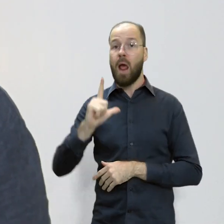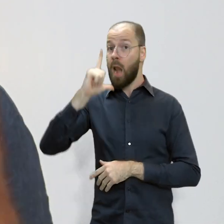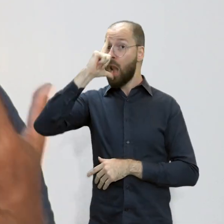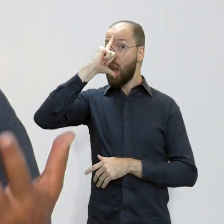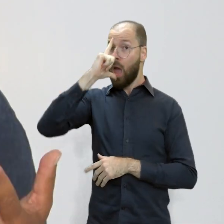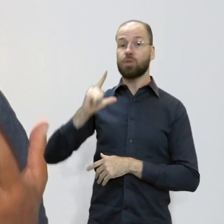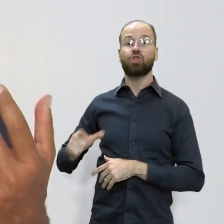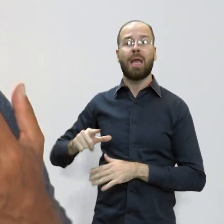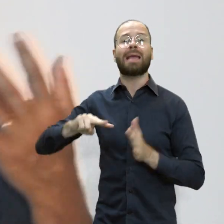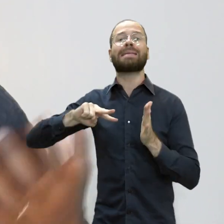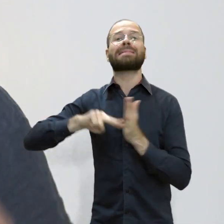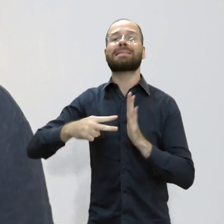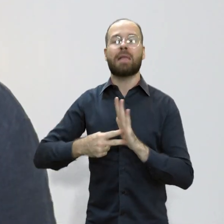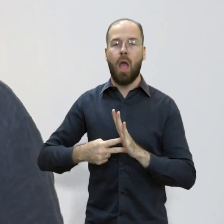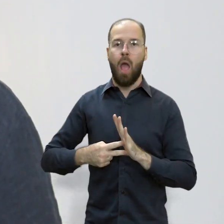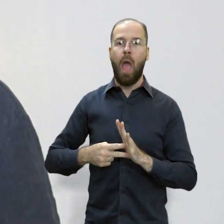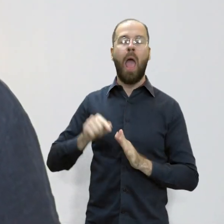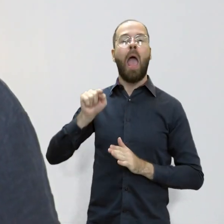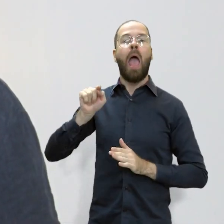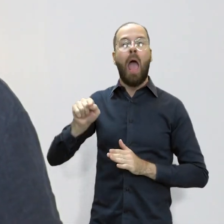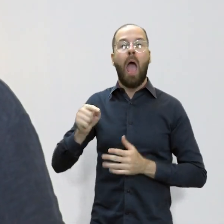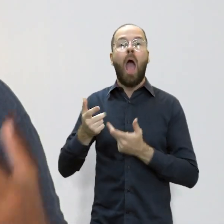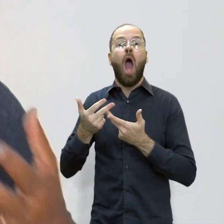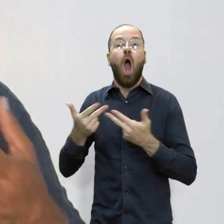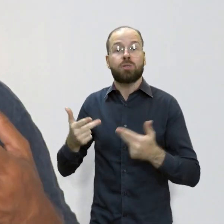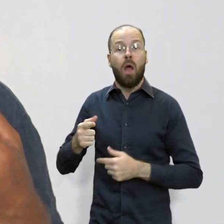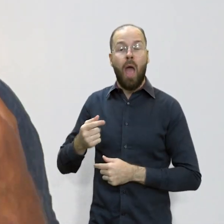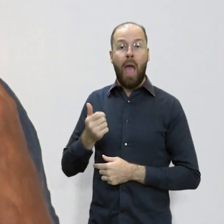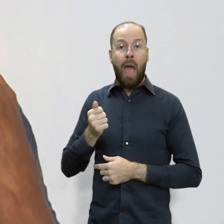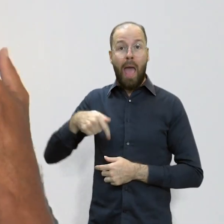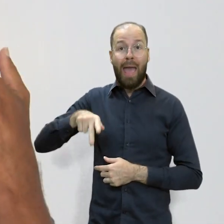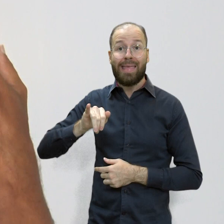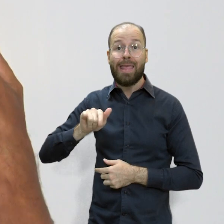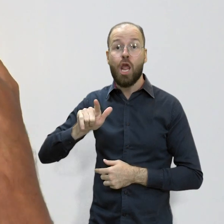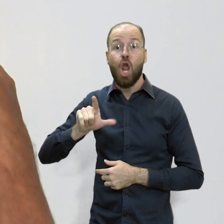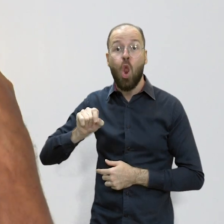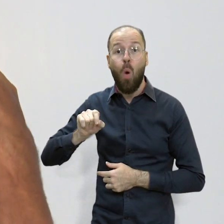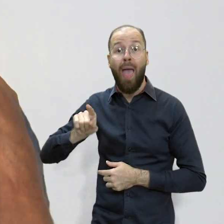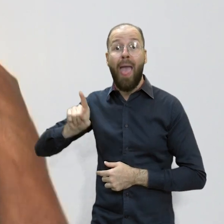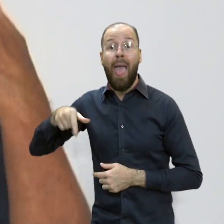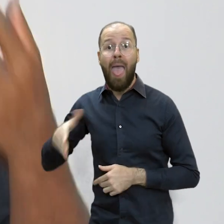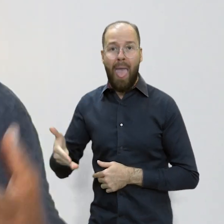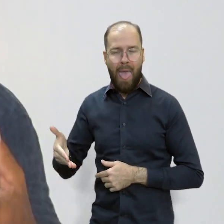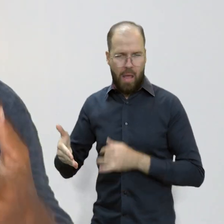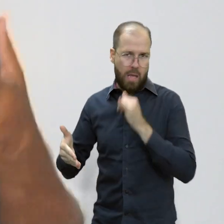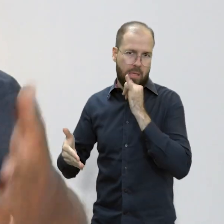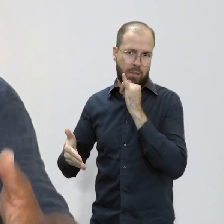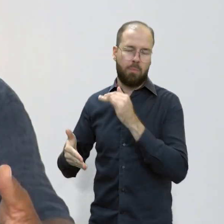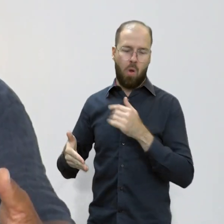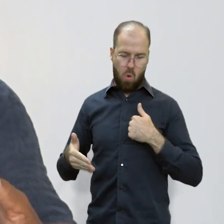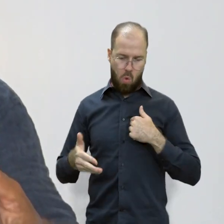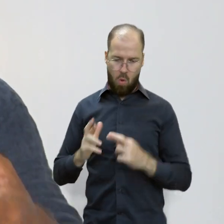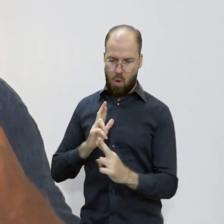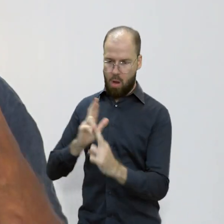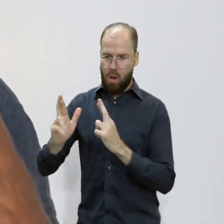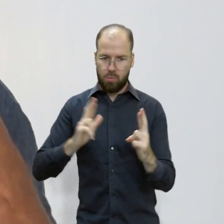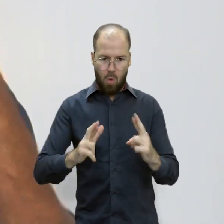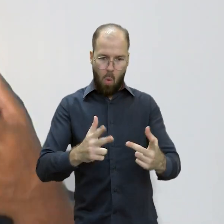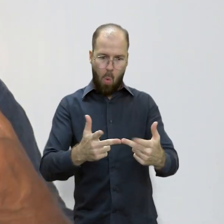né? Com a diferença entre ser e ente, o que o Heidegger está tentando acentuar é o fato de que quando você se relaciona com as coisas que